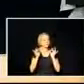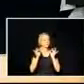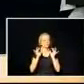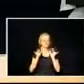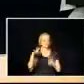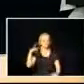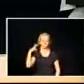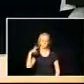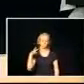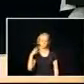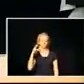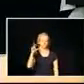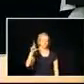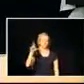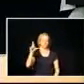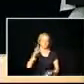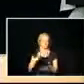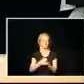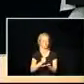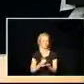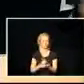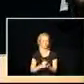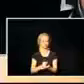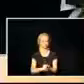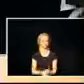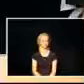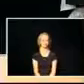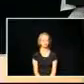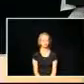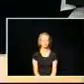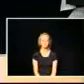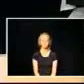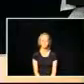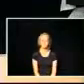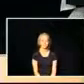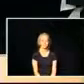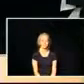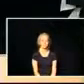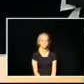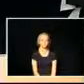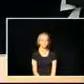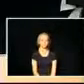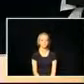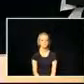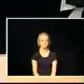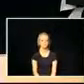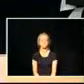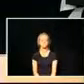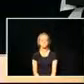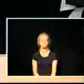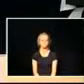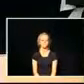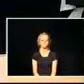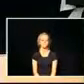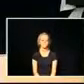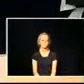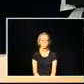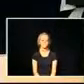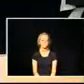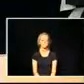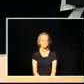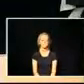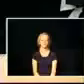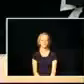relatoria junto com o vereador Nunes. Nós fizemos realmente esse trabalho de formiguinha. E registrar vocês, funcionários que estão aqui,